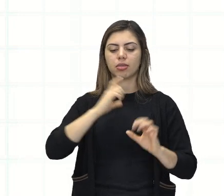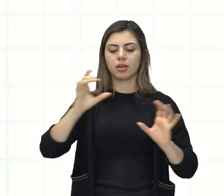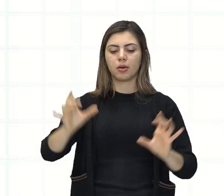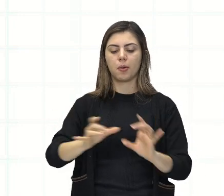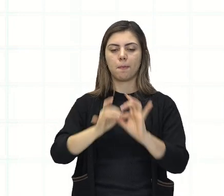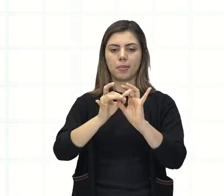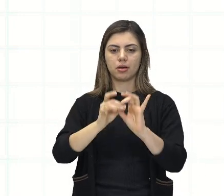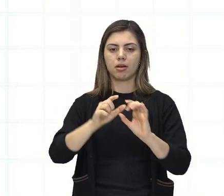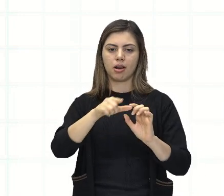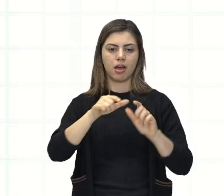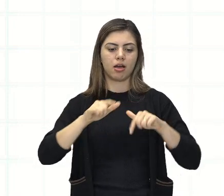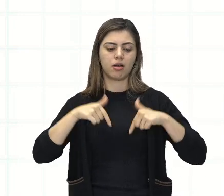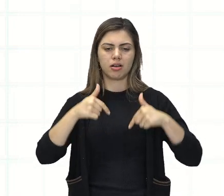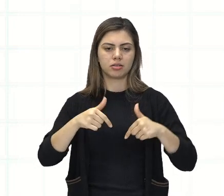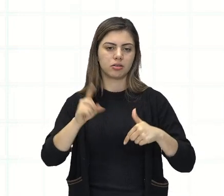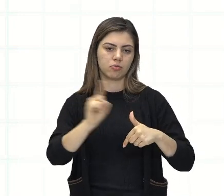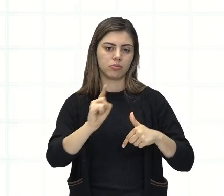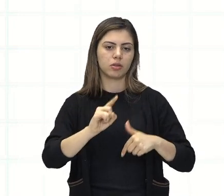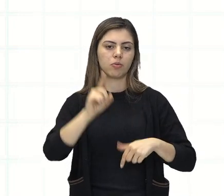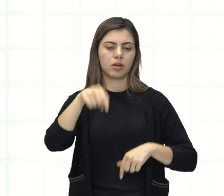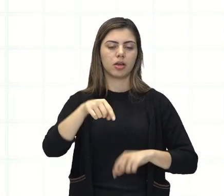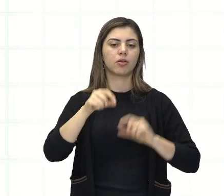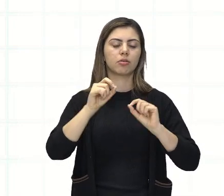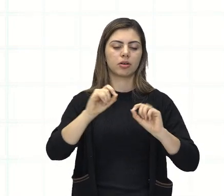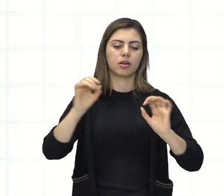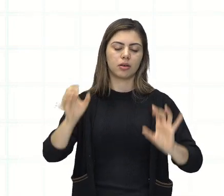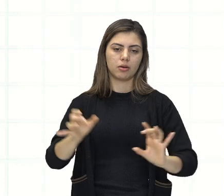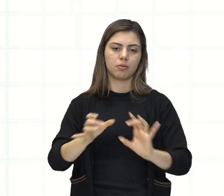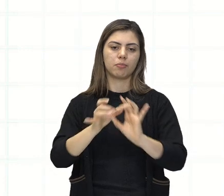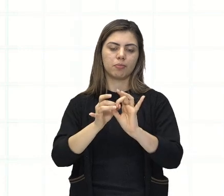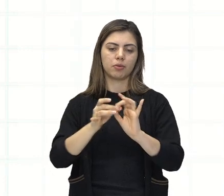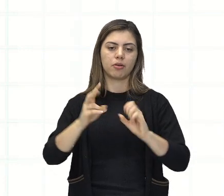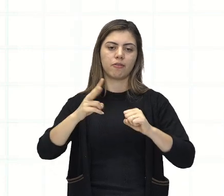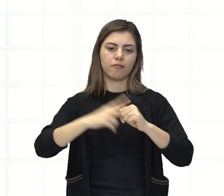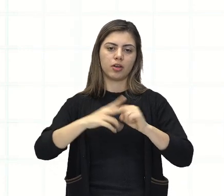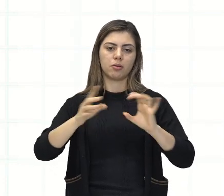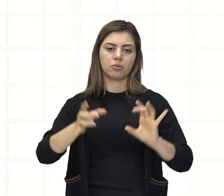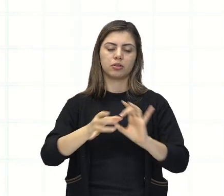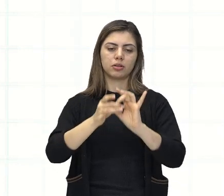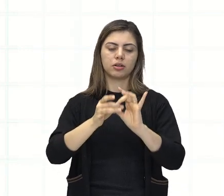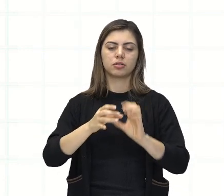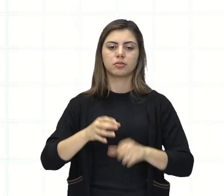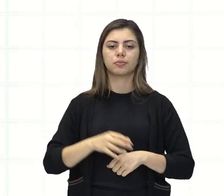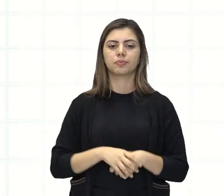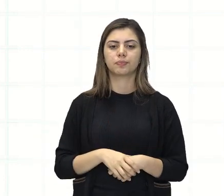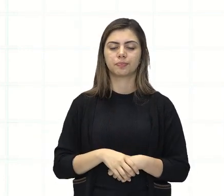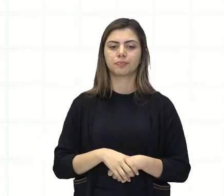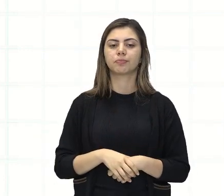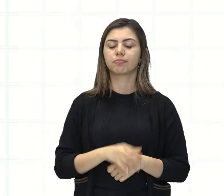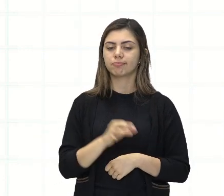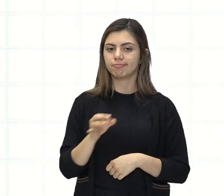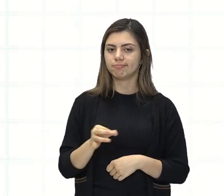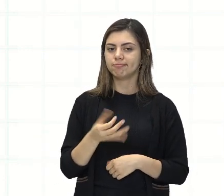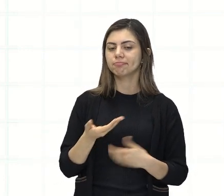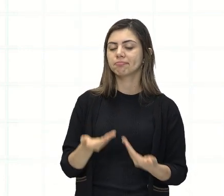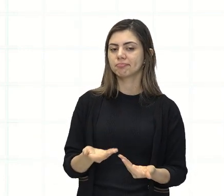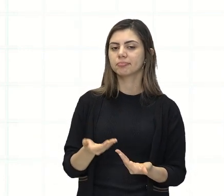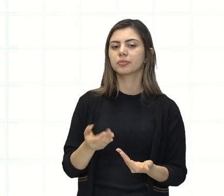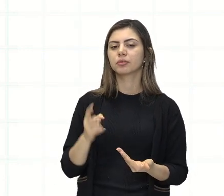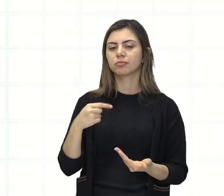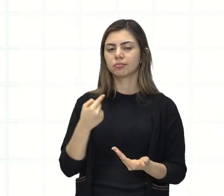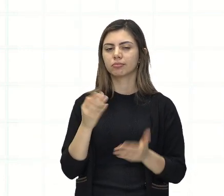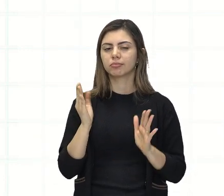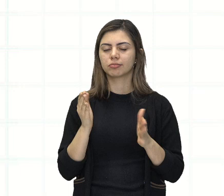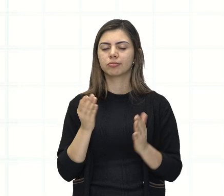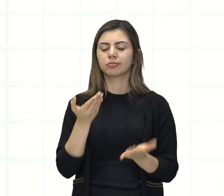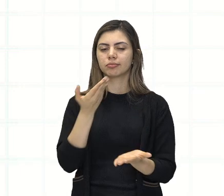Aqui, esse são representa um verbo de ligação. Então, turmas, já